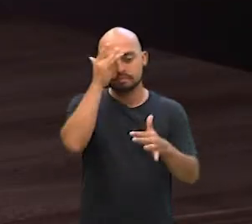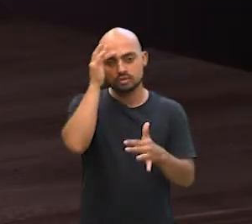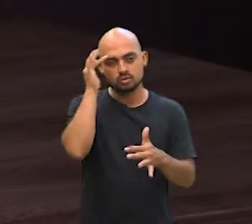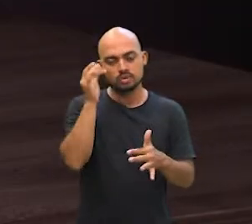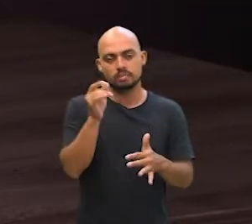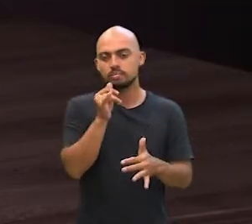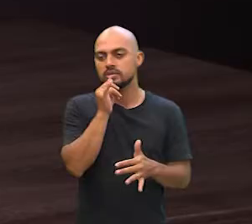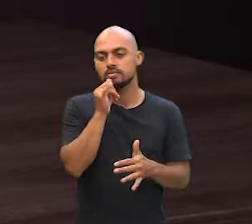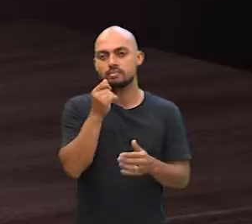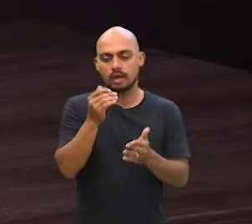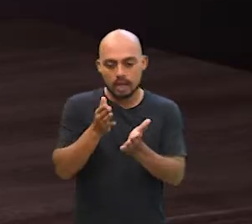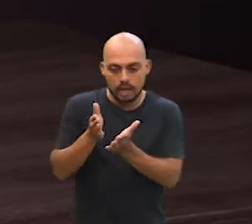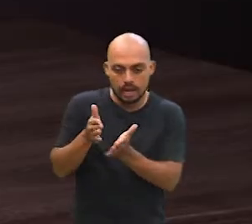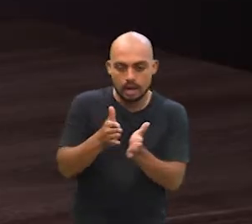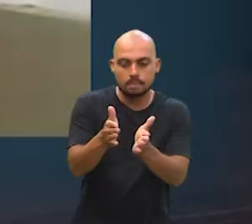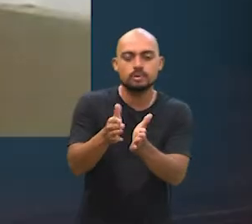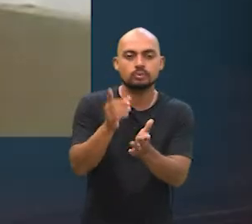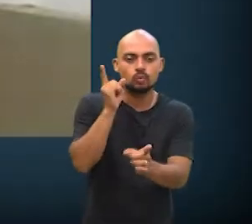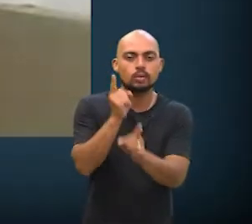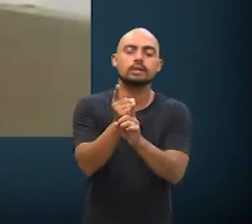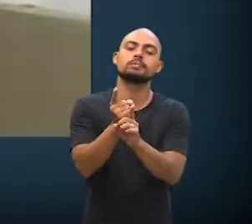eu preciso encontrar um outro caminho.